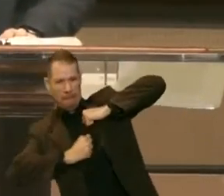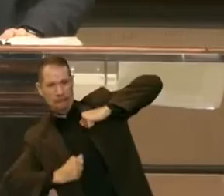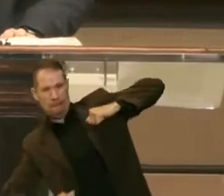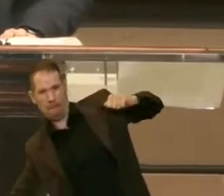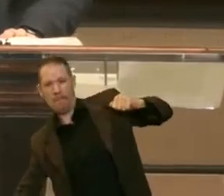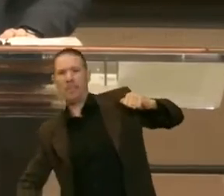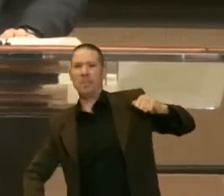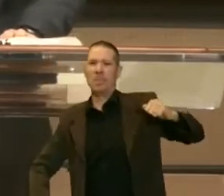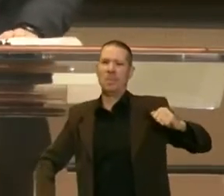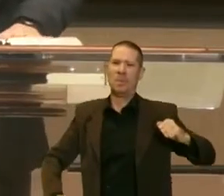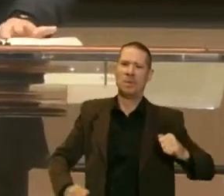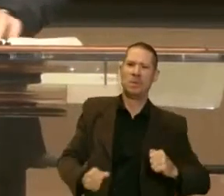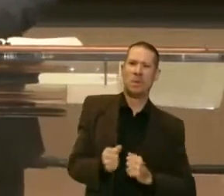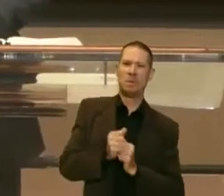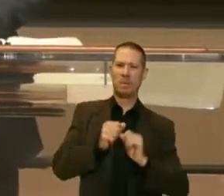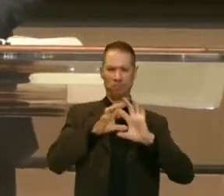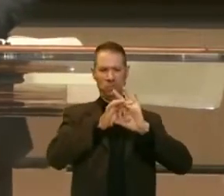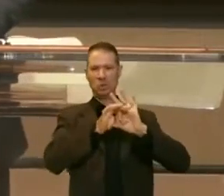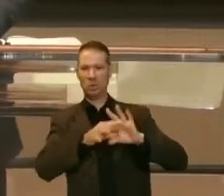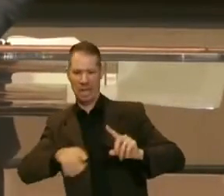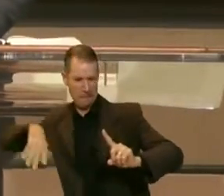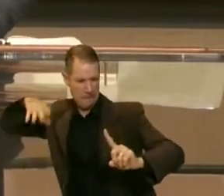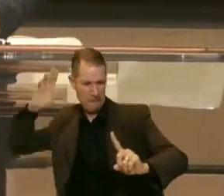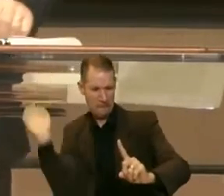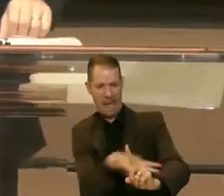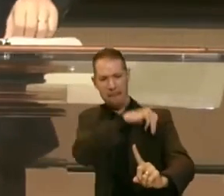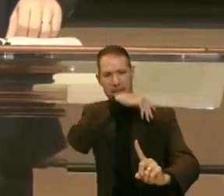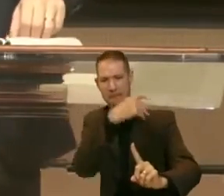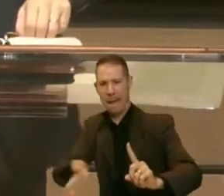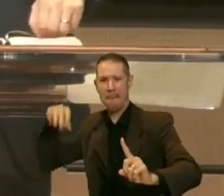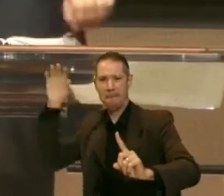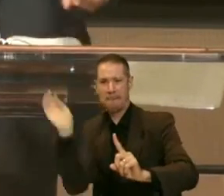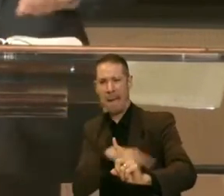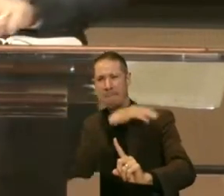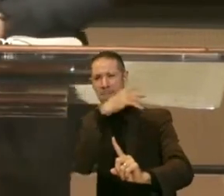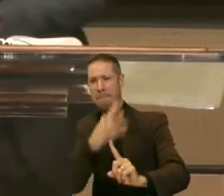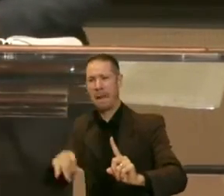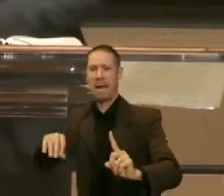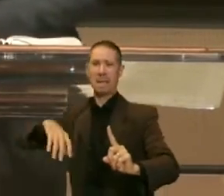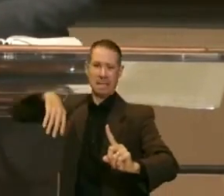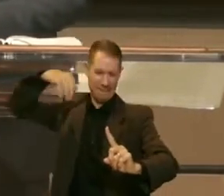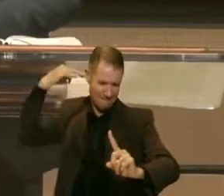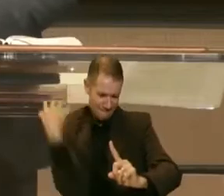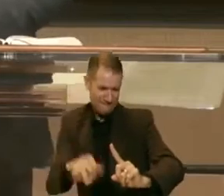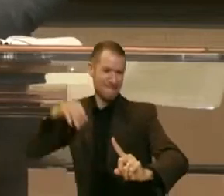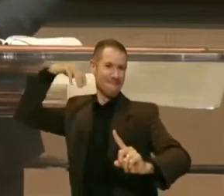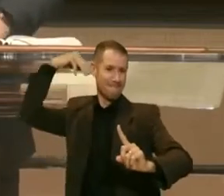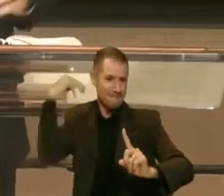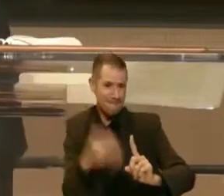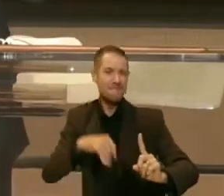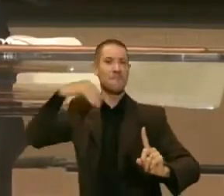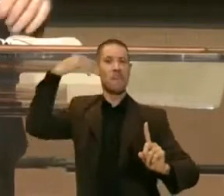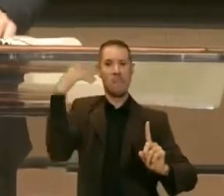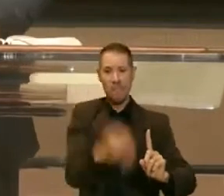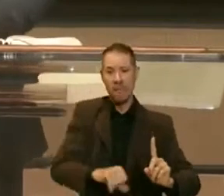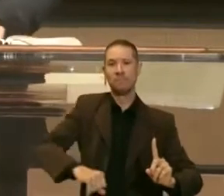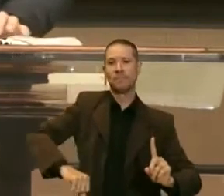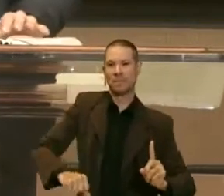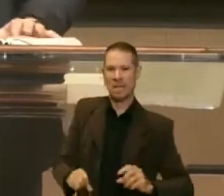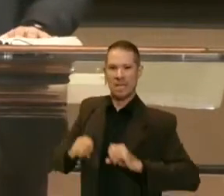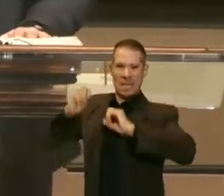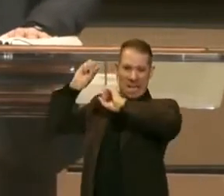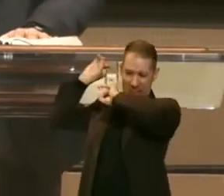vestes, mandaram açoitá-los com varas. E depois de lhes darem muitos açoites, os lançaram